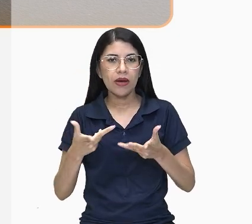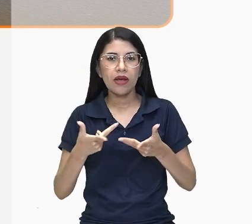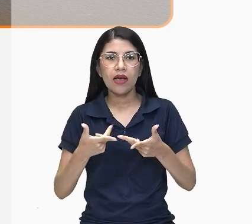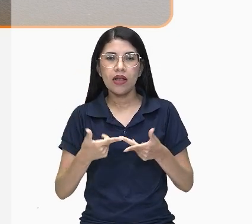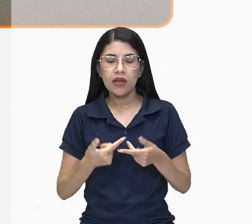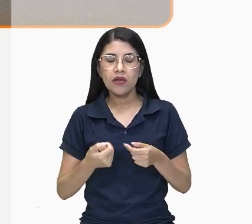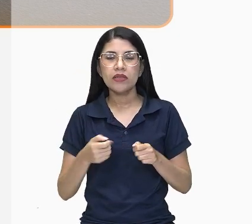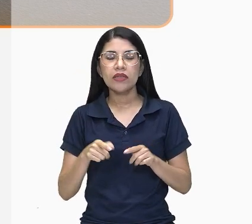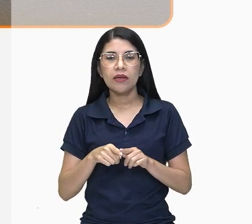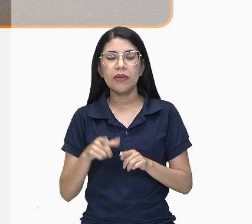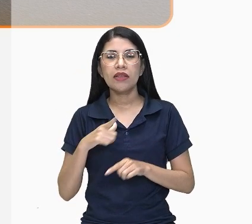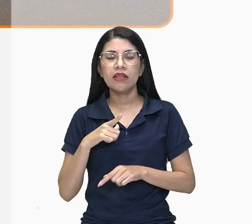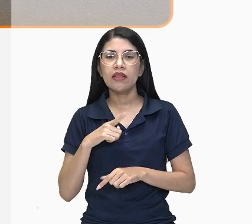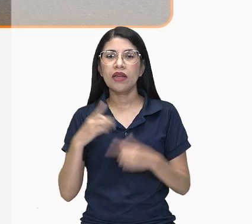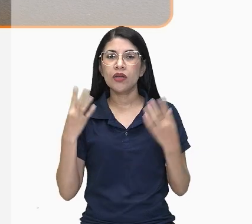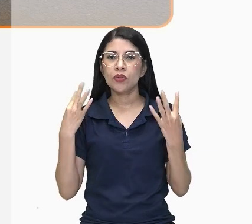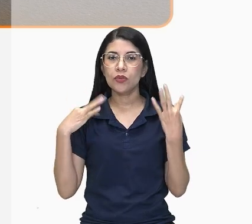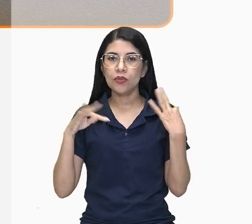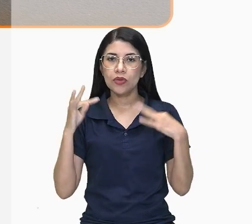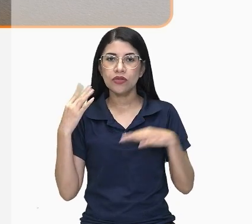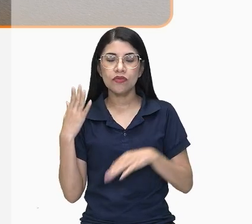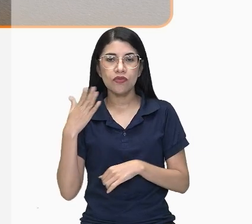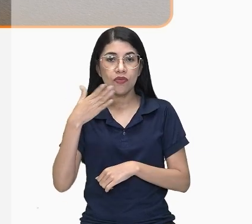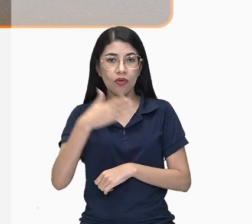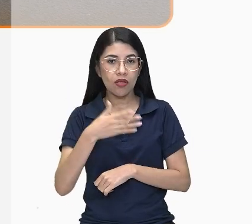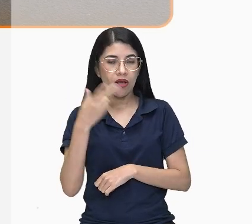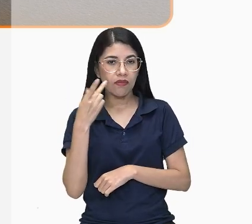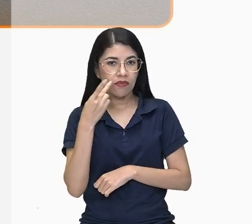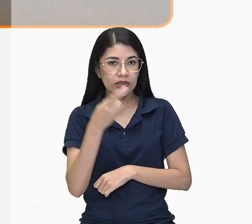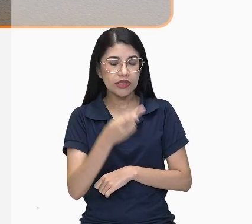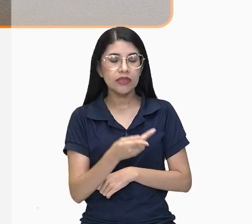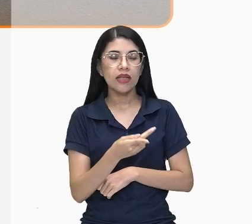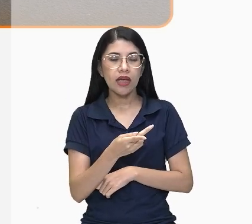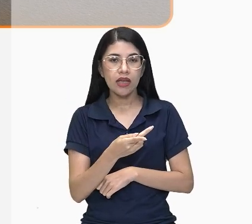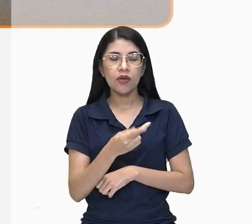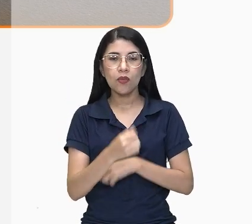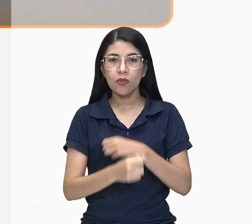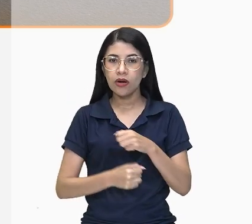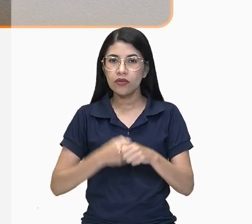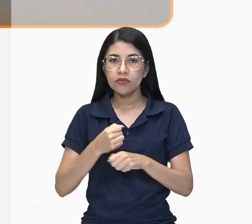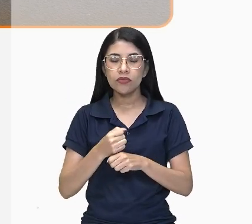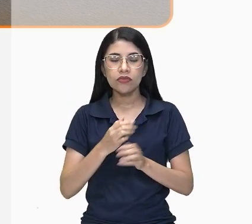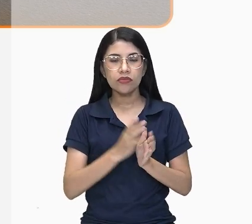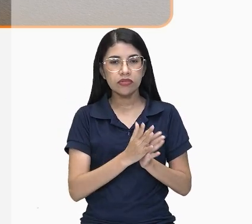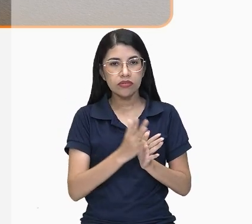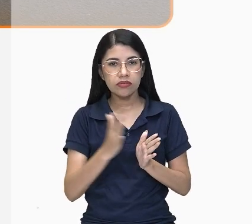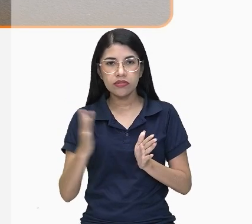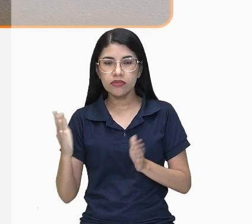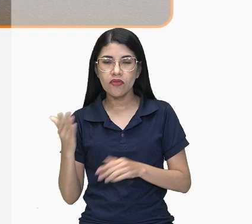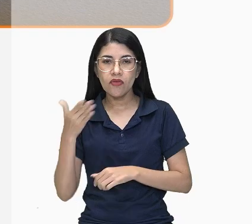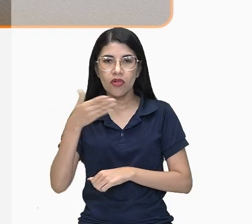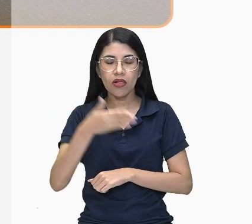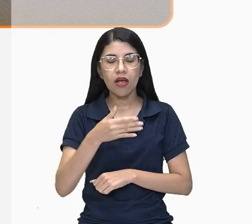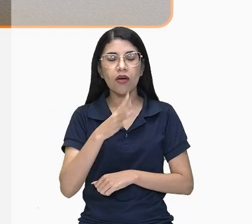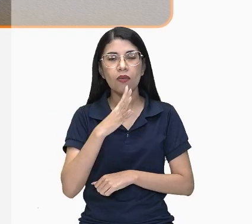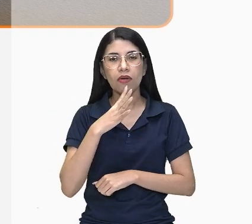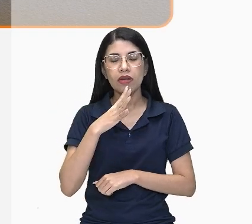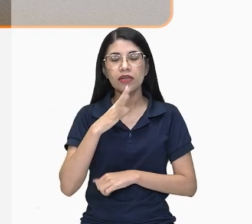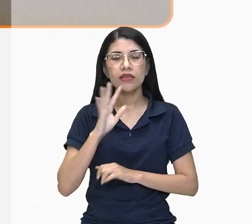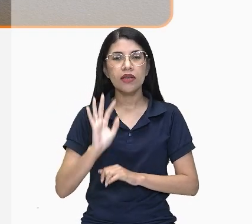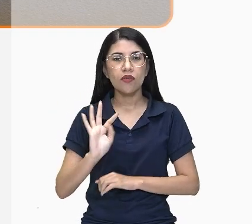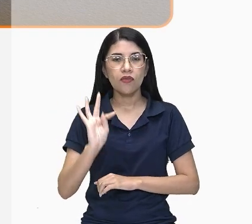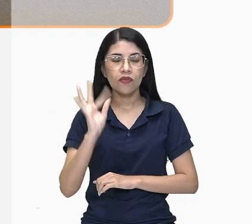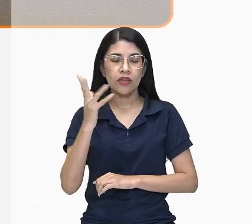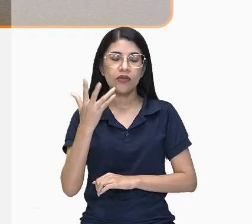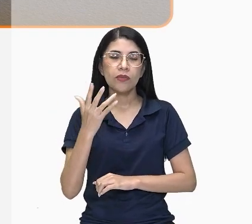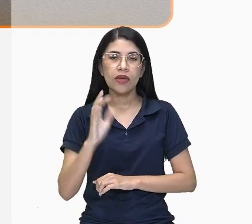número de turistas praticamente o ano todo que vem conhecer aí esse espetáculo que acontece,